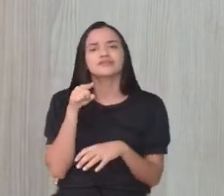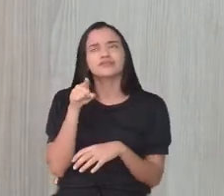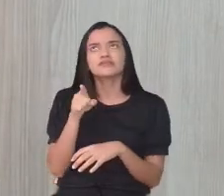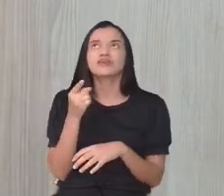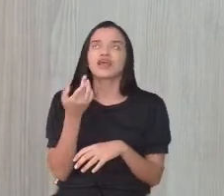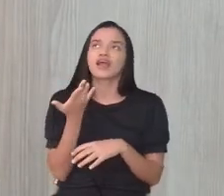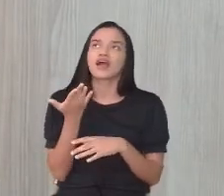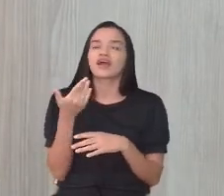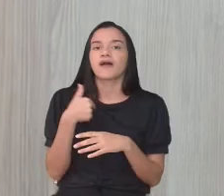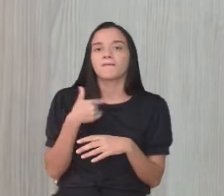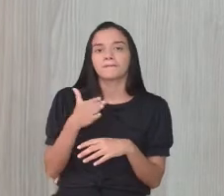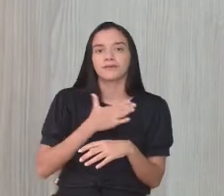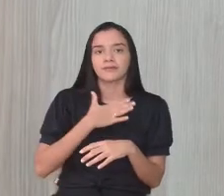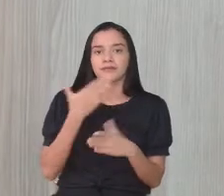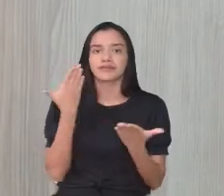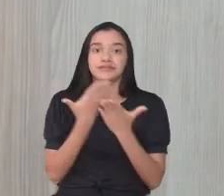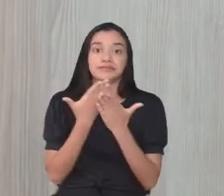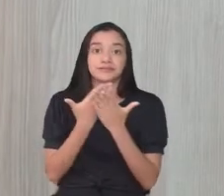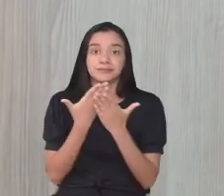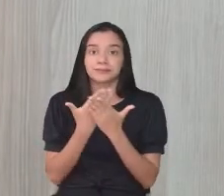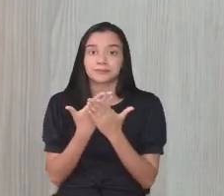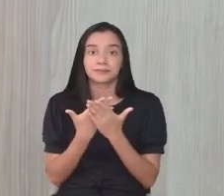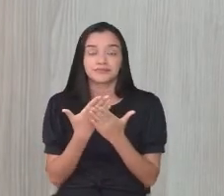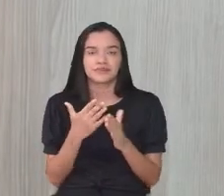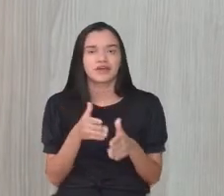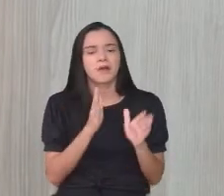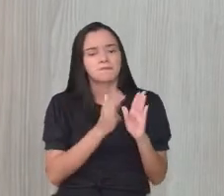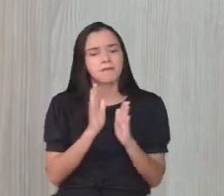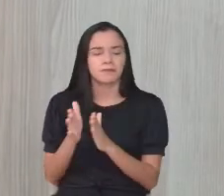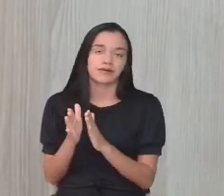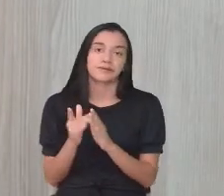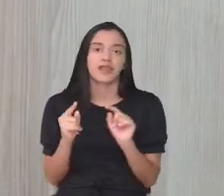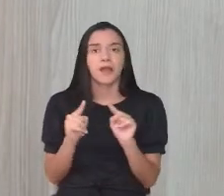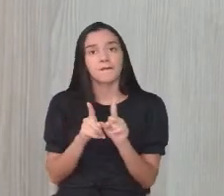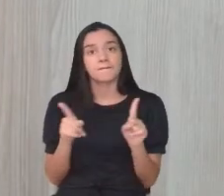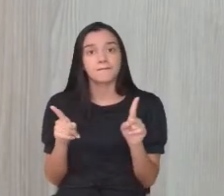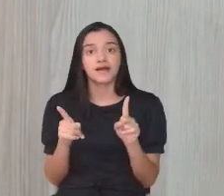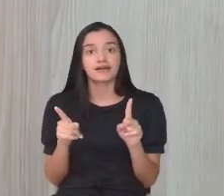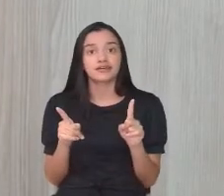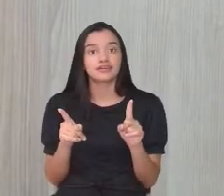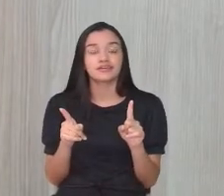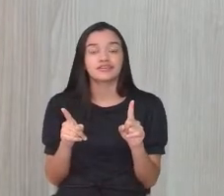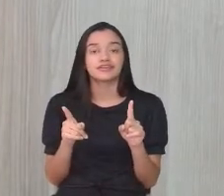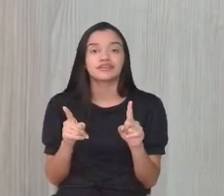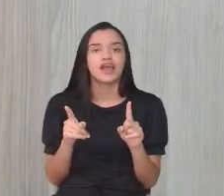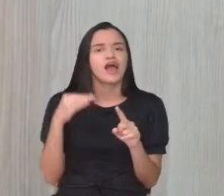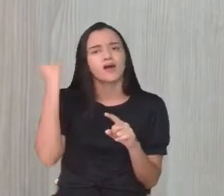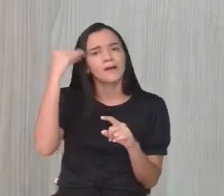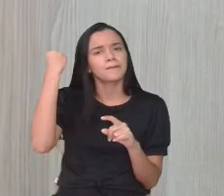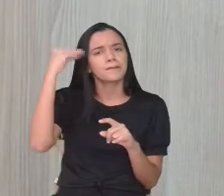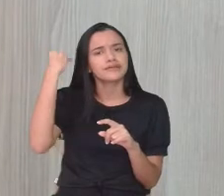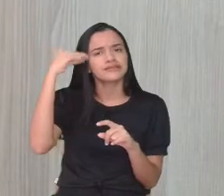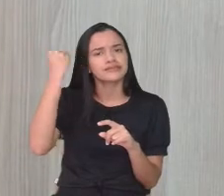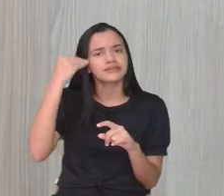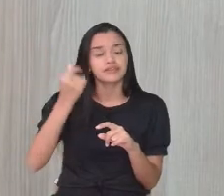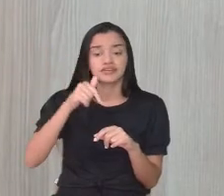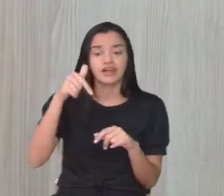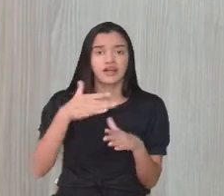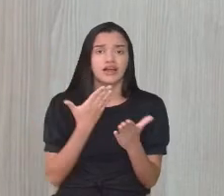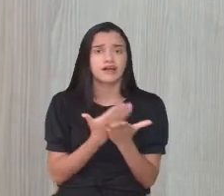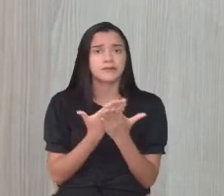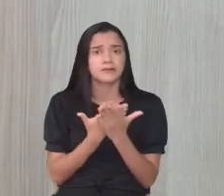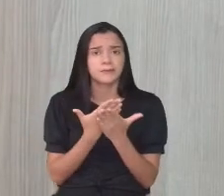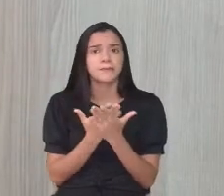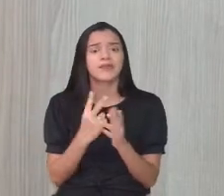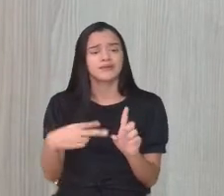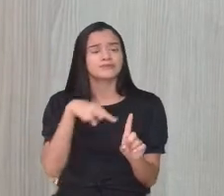Ah, para mim, esta aula está sendo tal, tal, tal. Mas se eu for escrever a sua experiência com essa aula, a gente vai ter